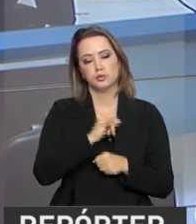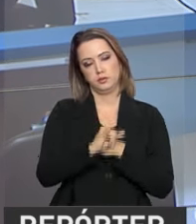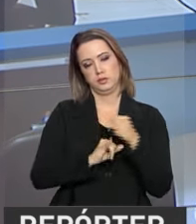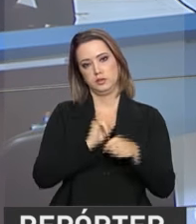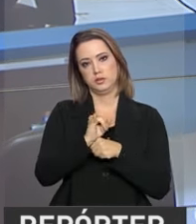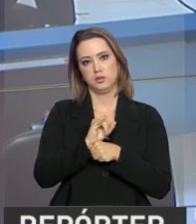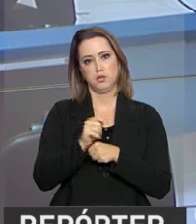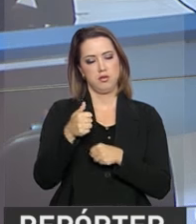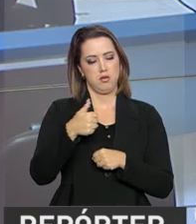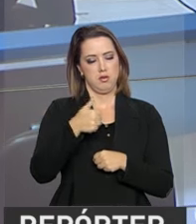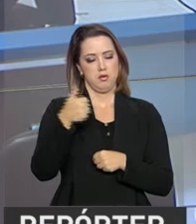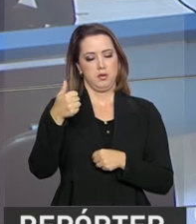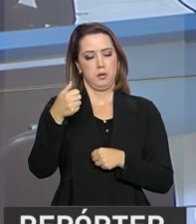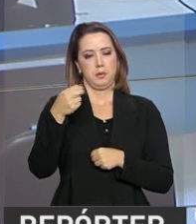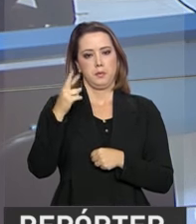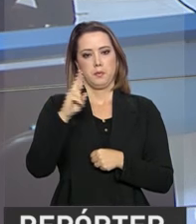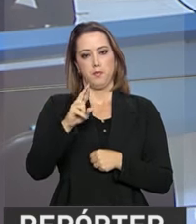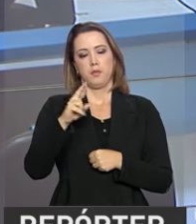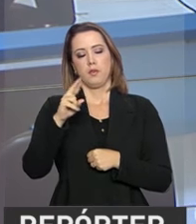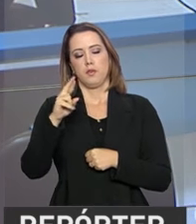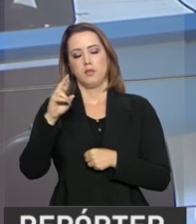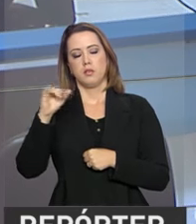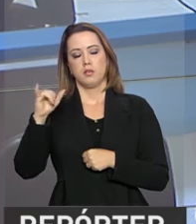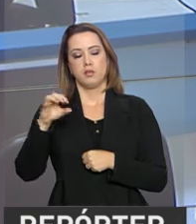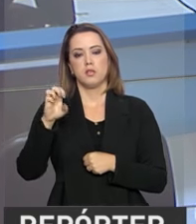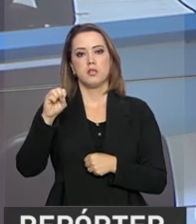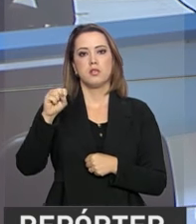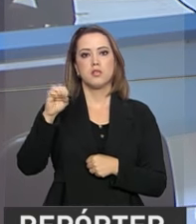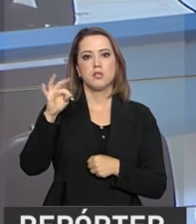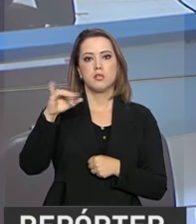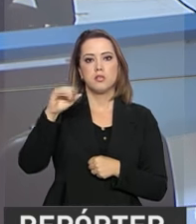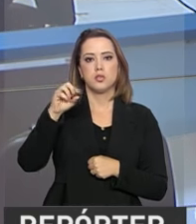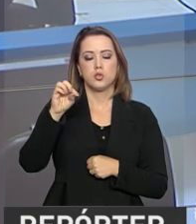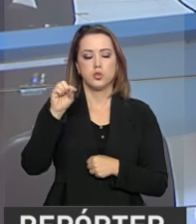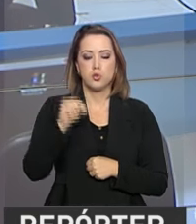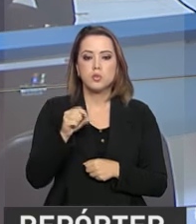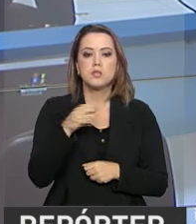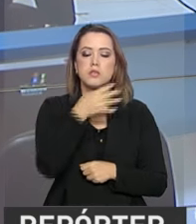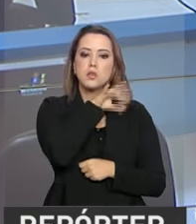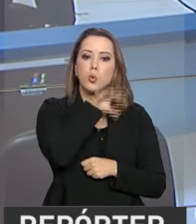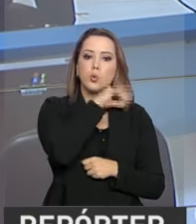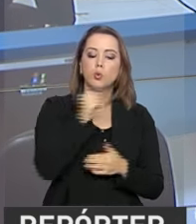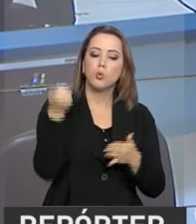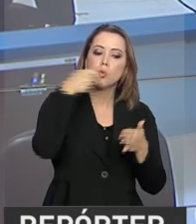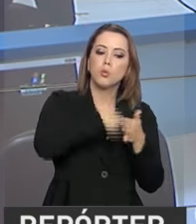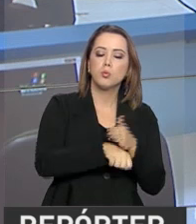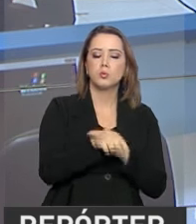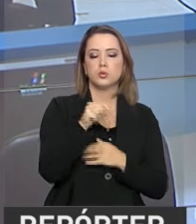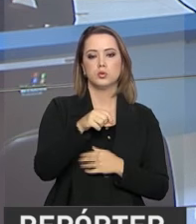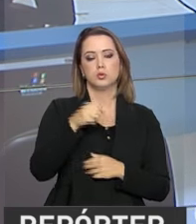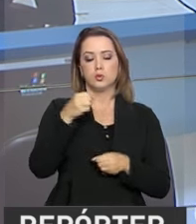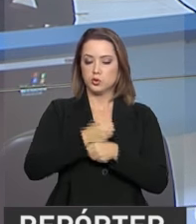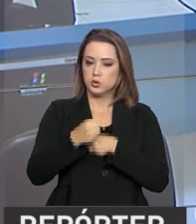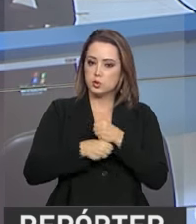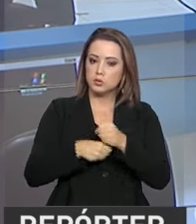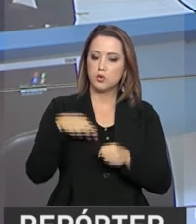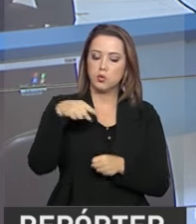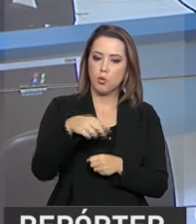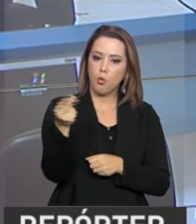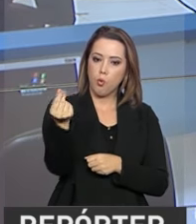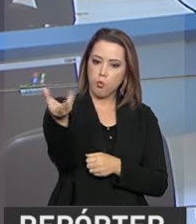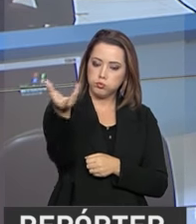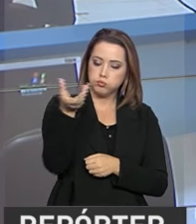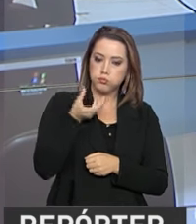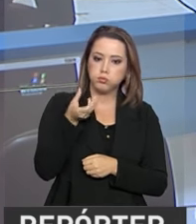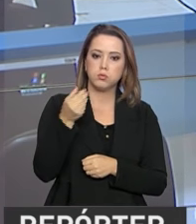primeiro lote de restituições do Imposto de Renda de 2016 e também de lotes residuais de anos anteriores. O valor será creditado na